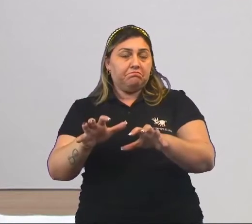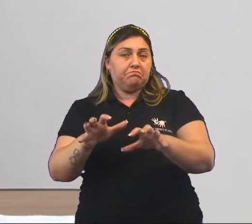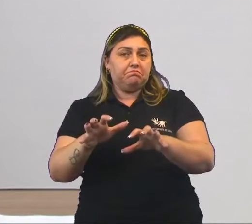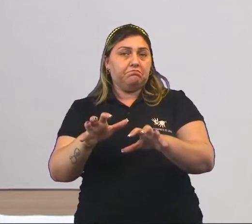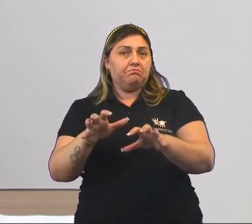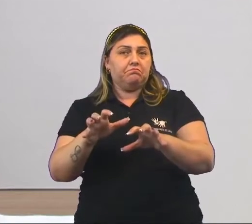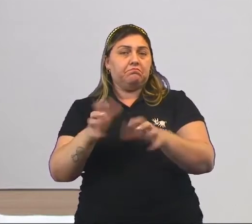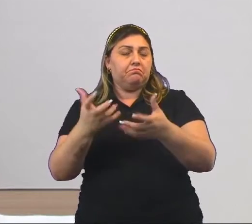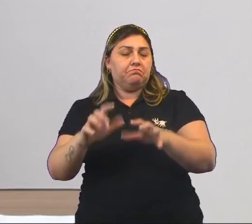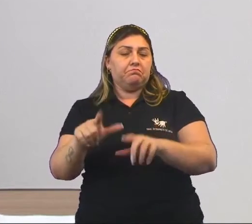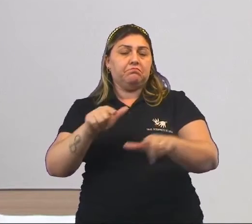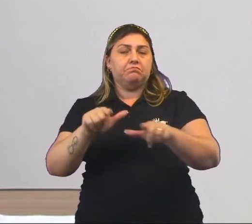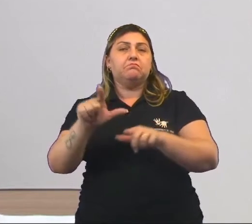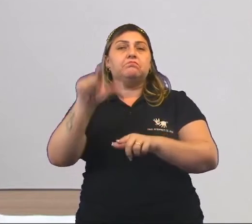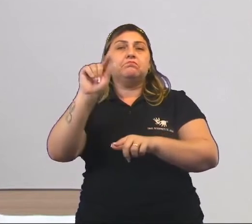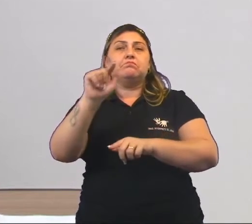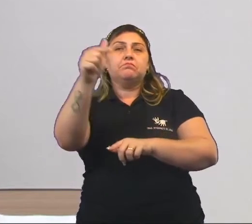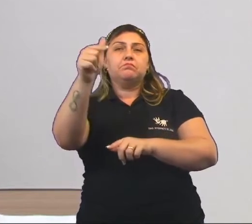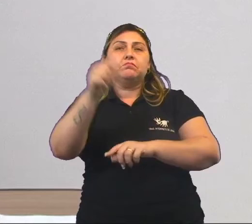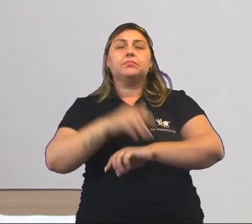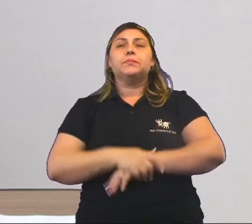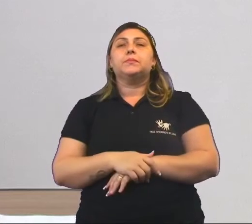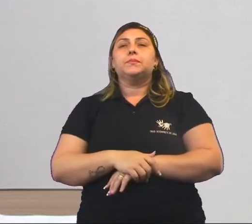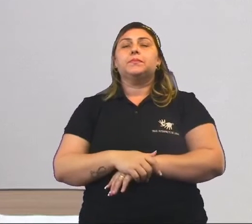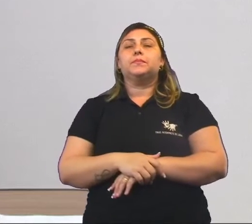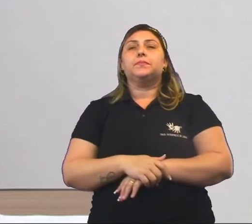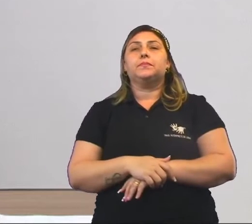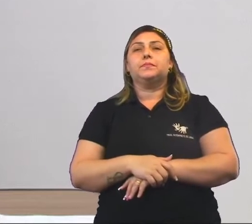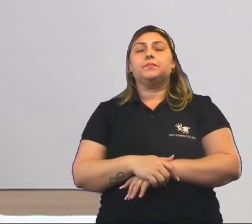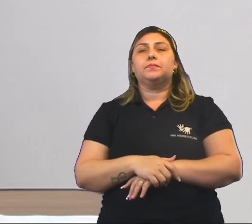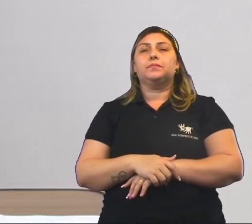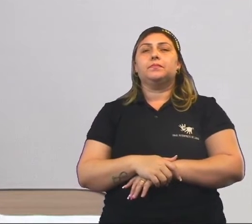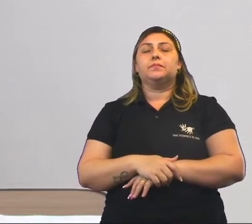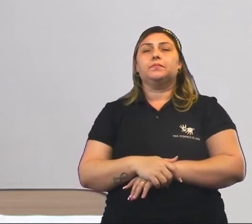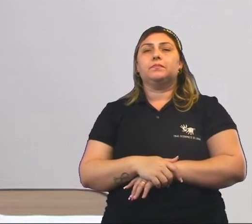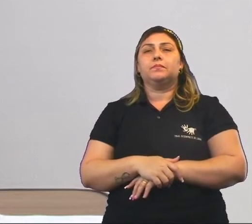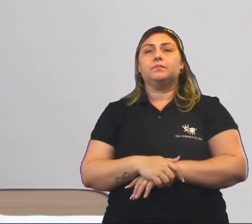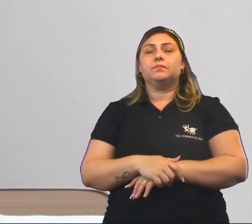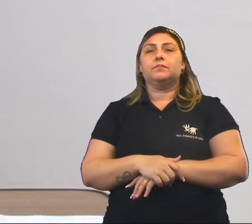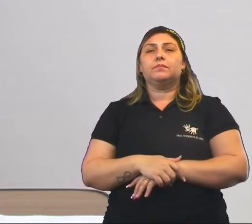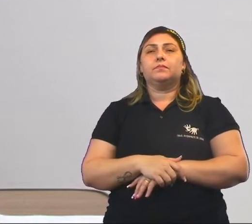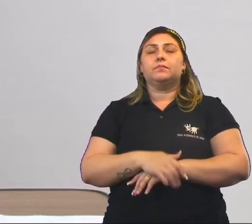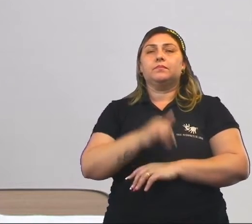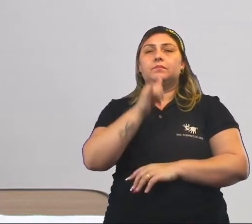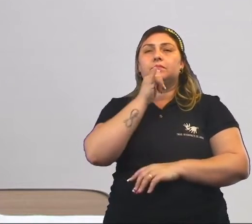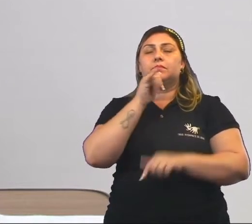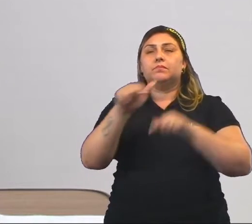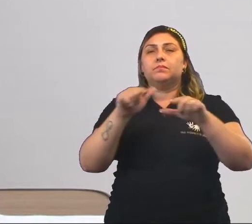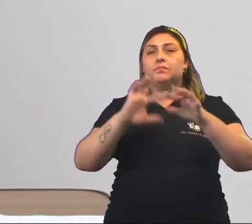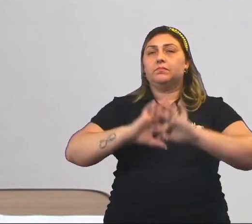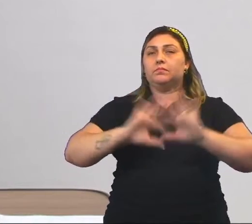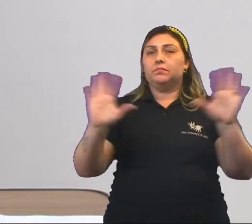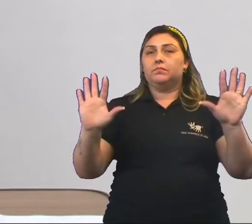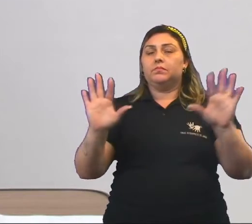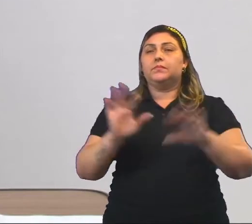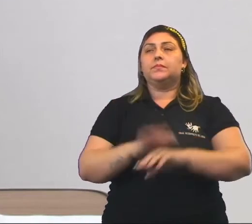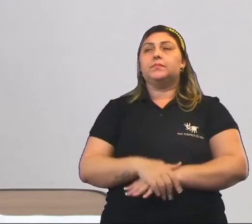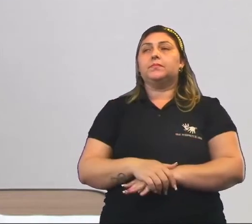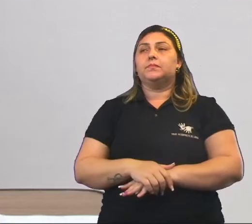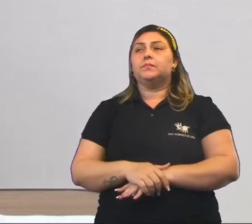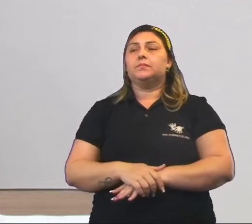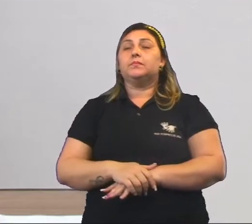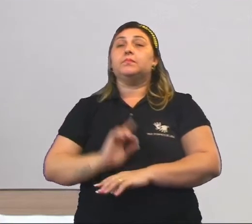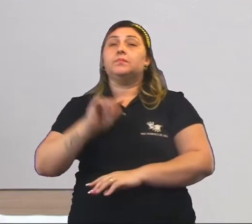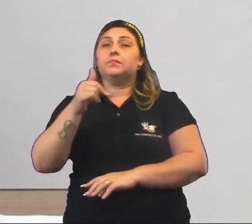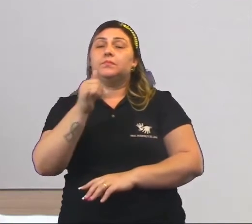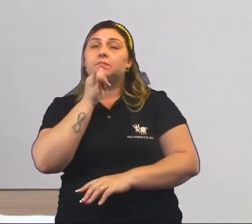eu não vou, não quero esse trabalho, eu vou atrás de outro. Então, essas funções que eu estou citando agora são exemplos de trabalhos livres. Tá bom?